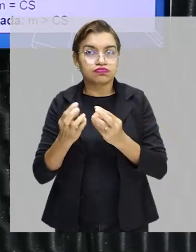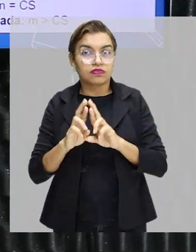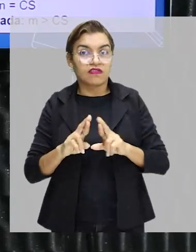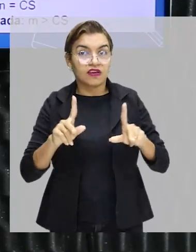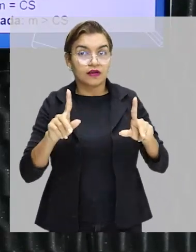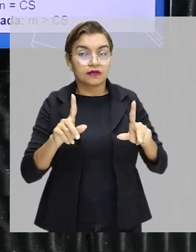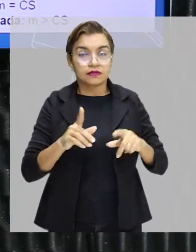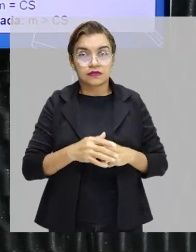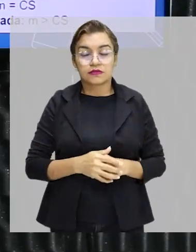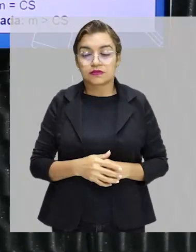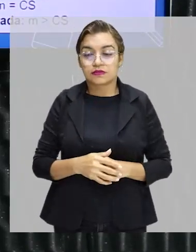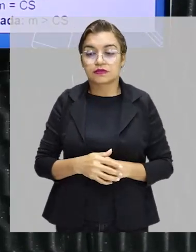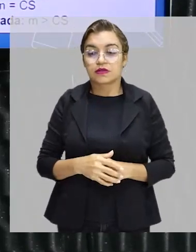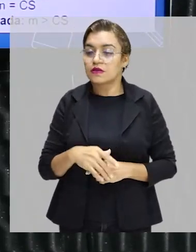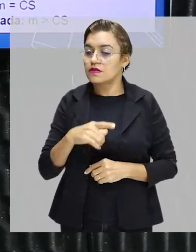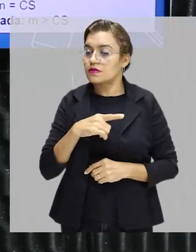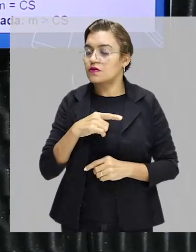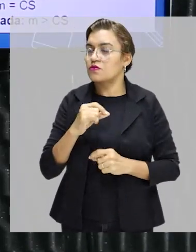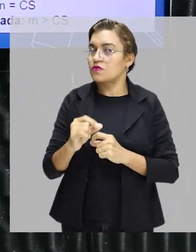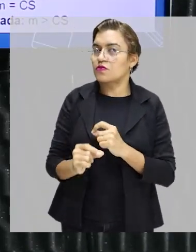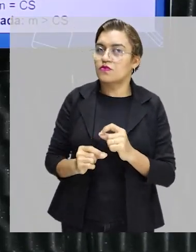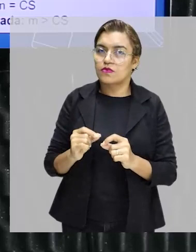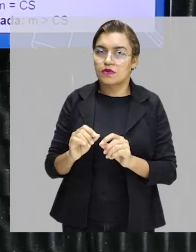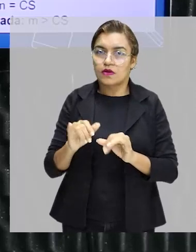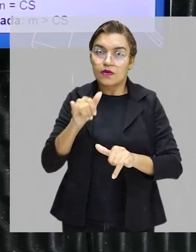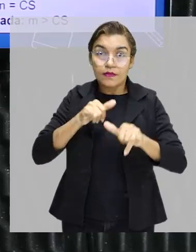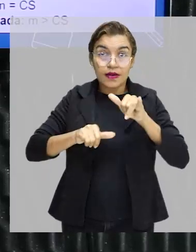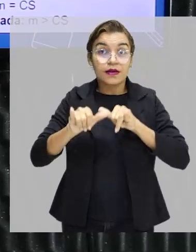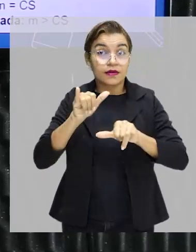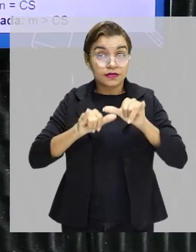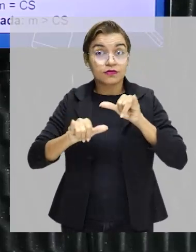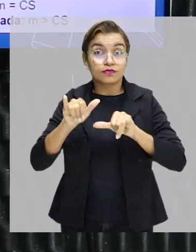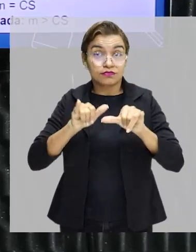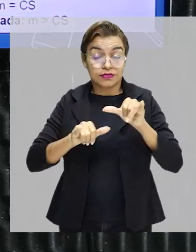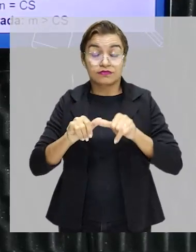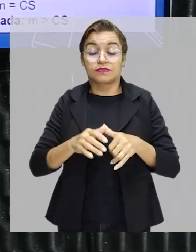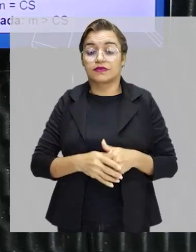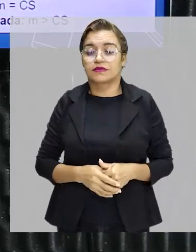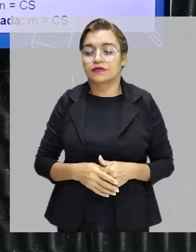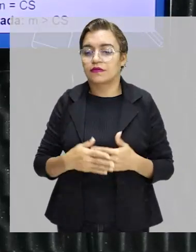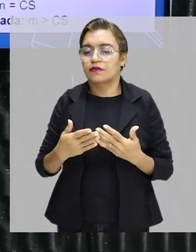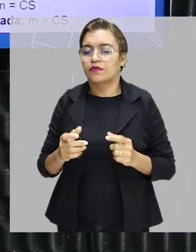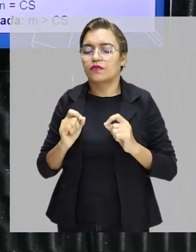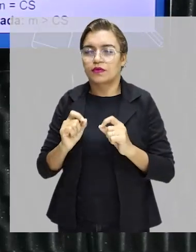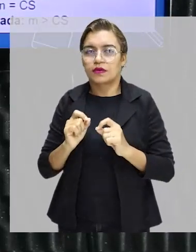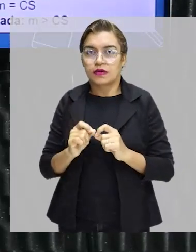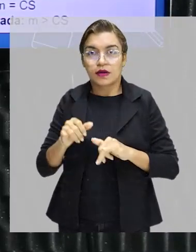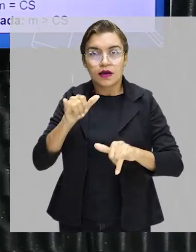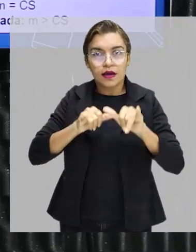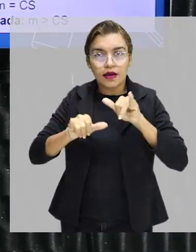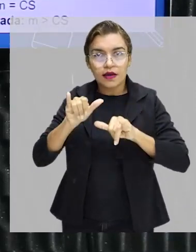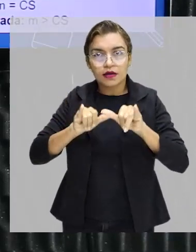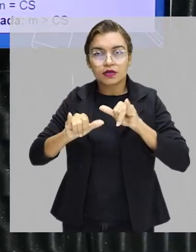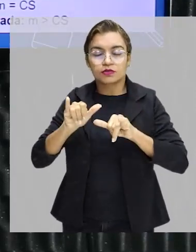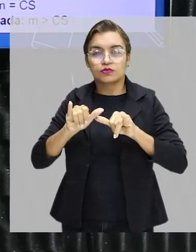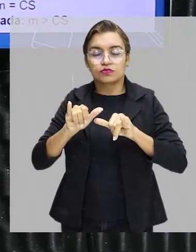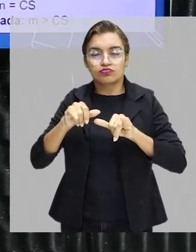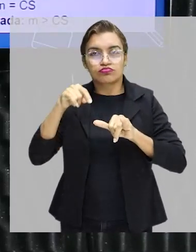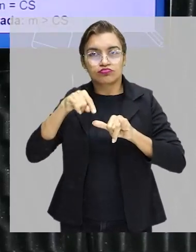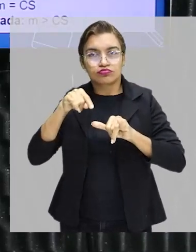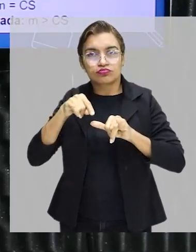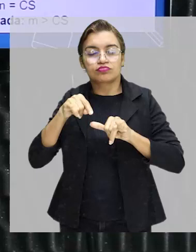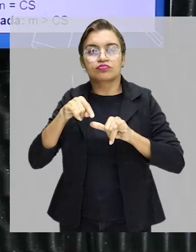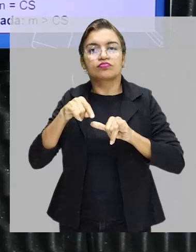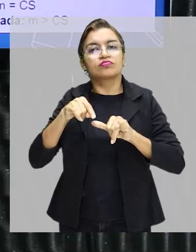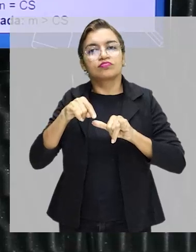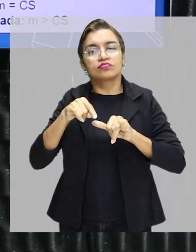que aconteça uma reação química. E aí o que acontece? Como as reações elas